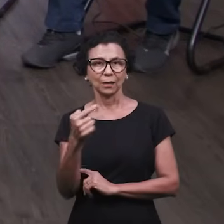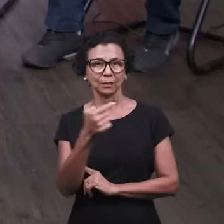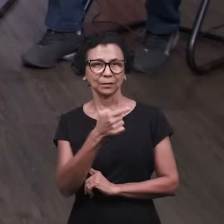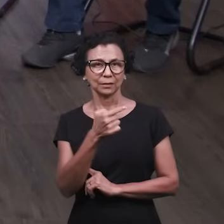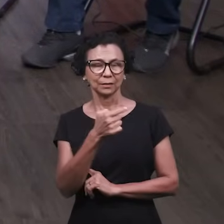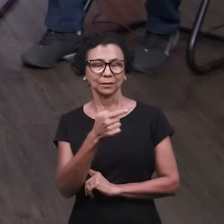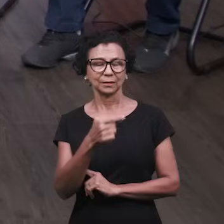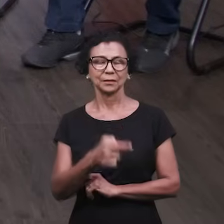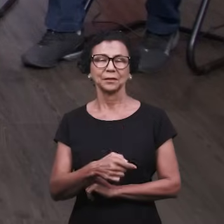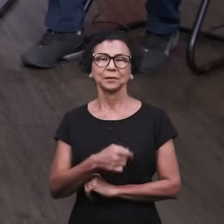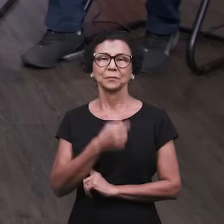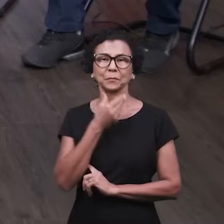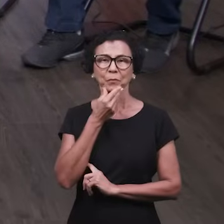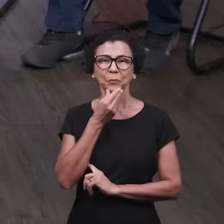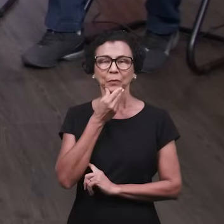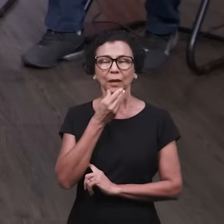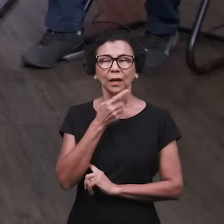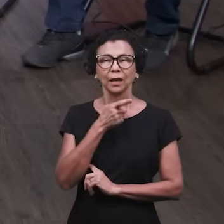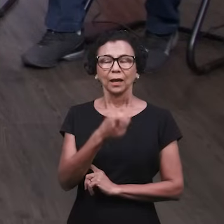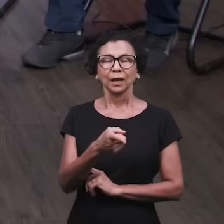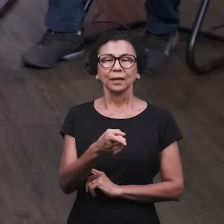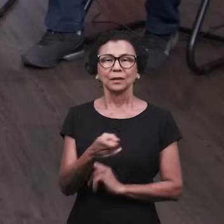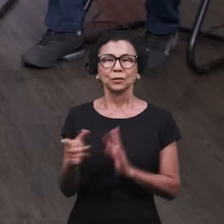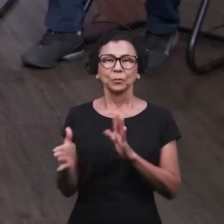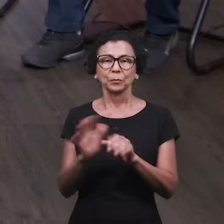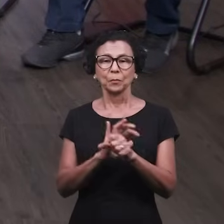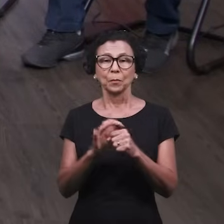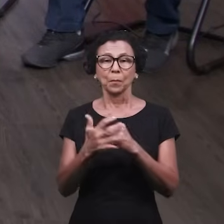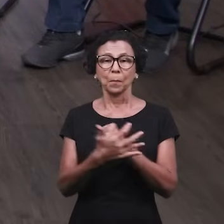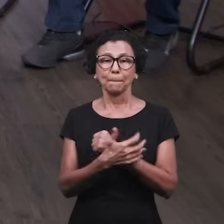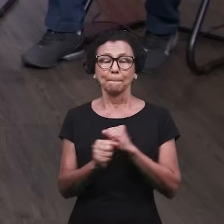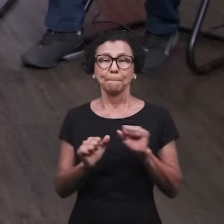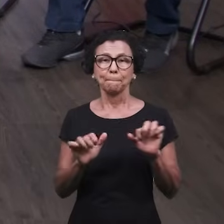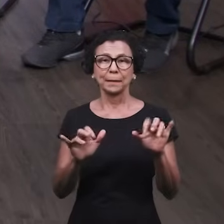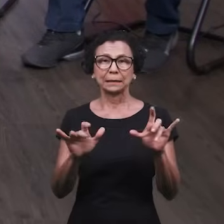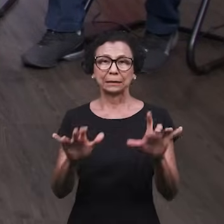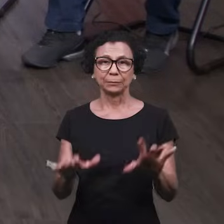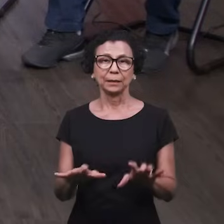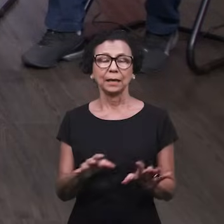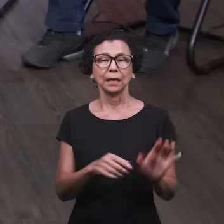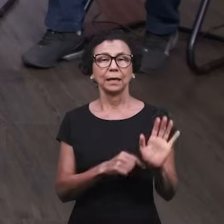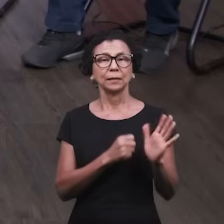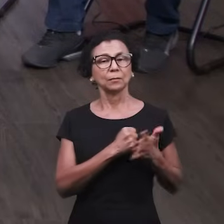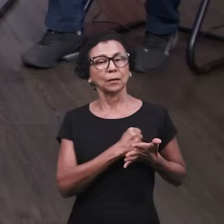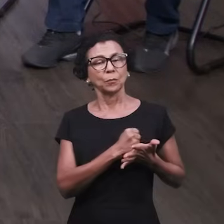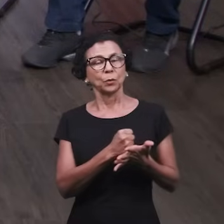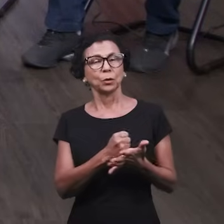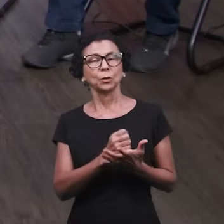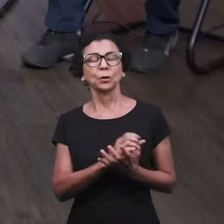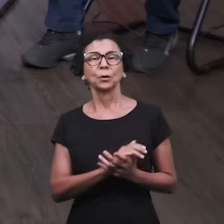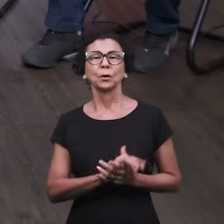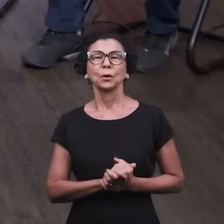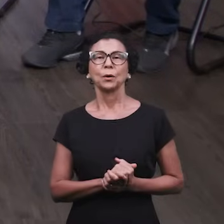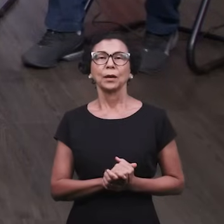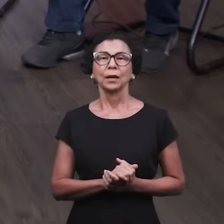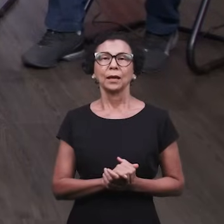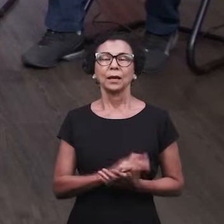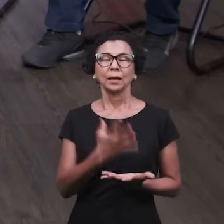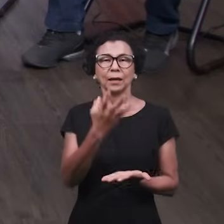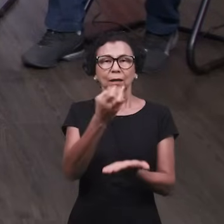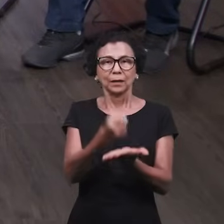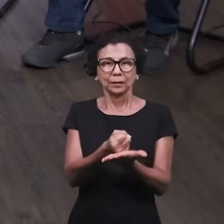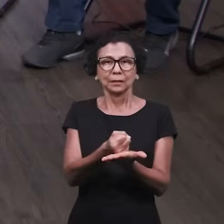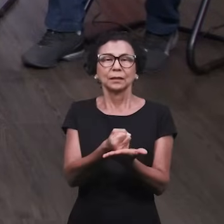trabalhos de gravação no período da pandemia. Né? Nós tínhamos um grupo menor para gravar, e